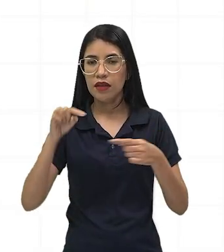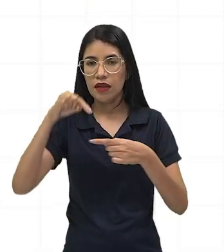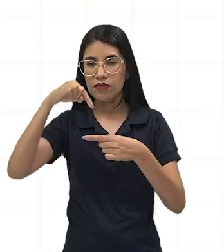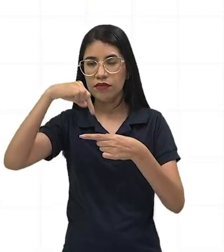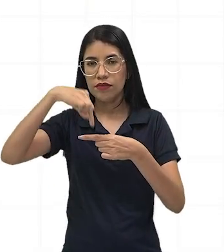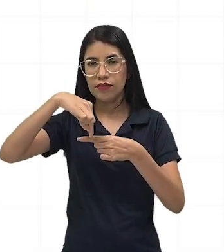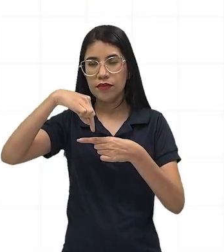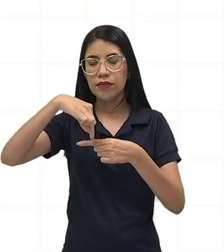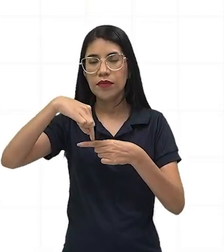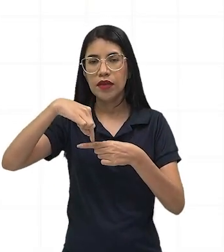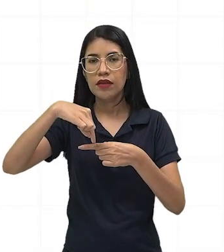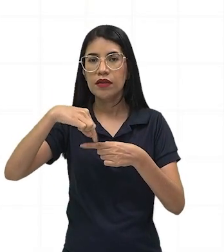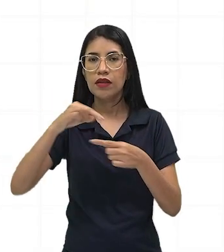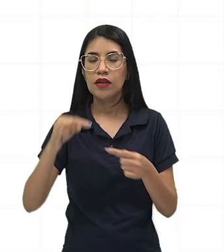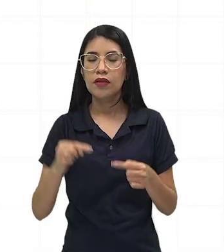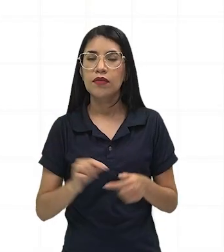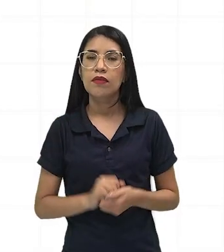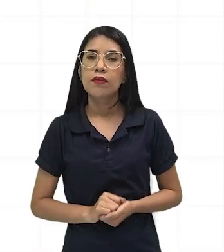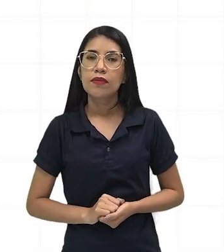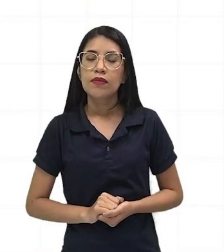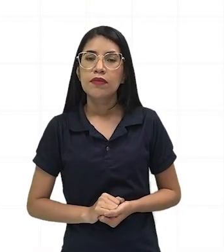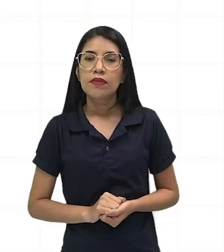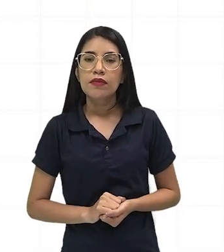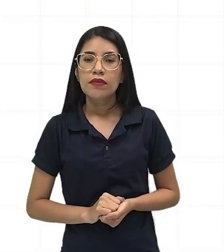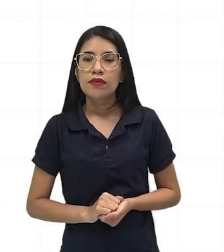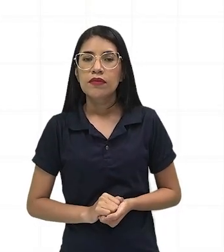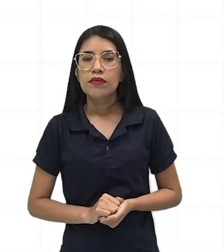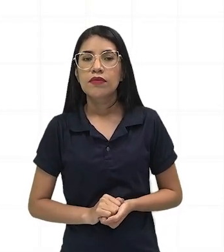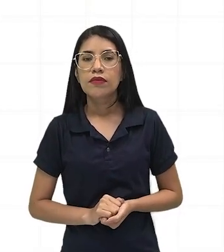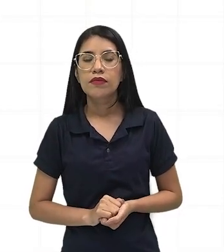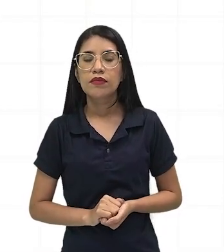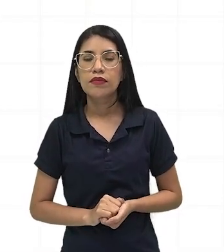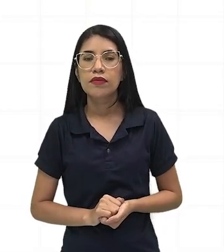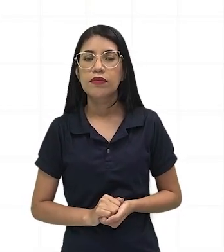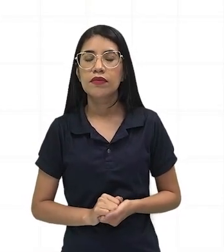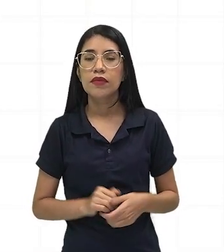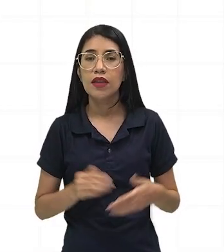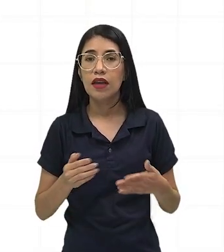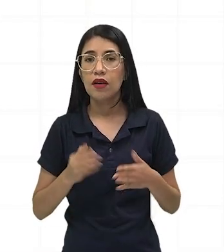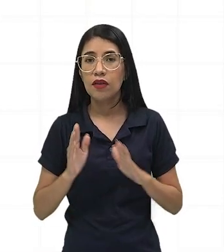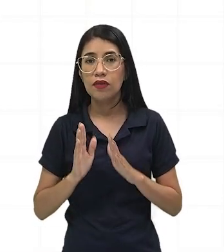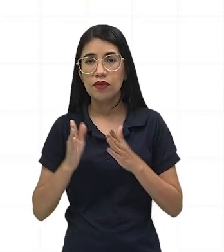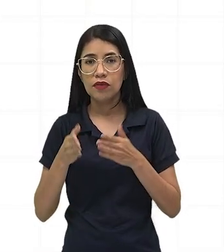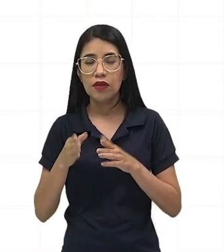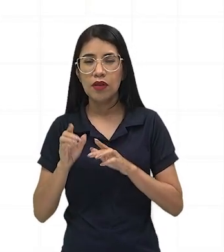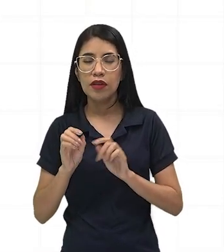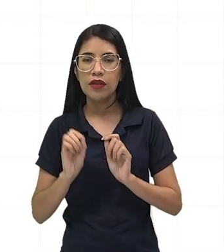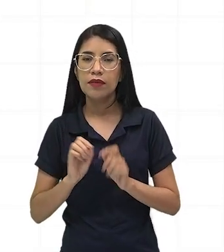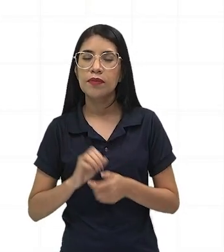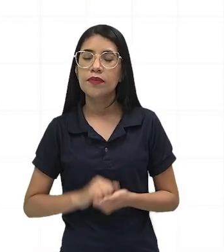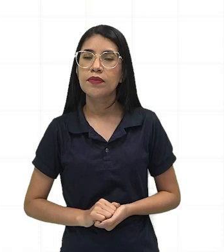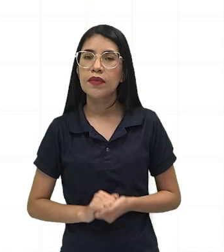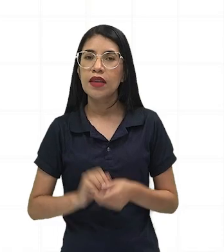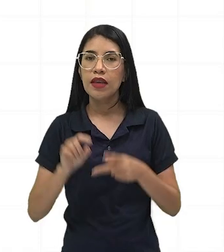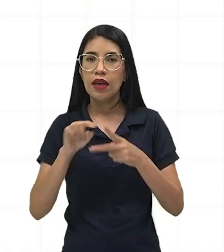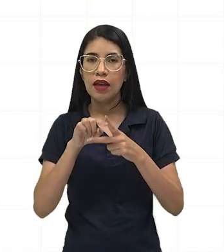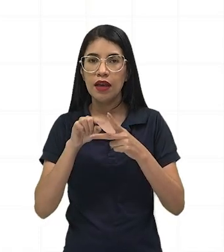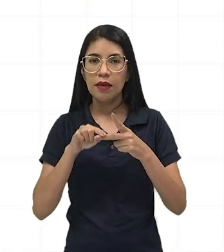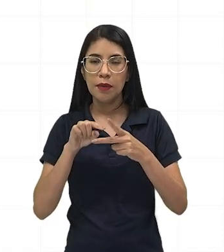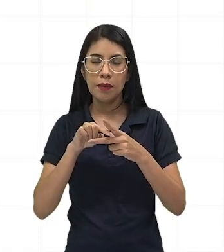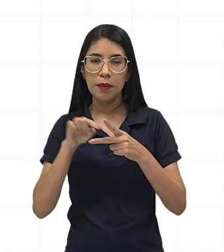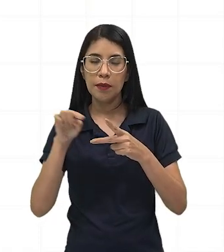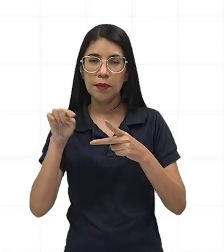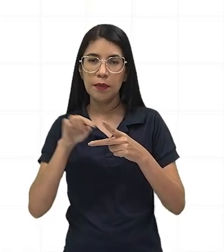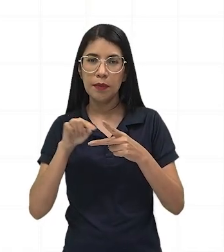perpendicular ao meu segmento, ok? Vamos agora aqui a nossa bissetriz,